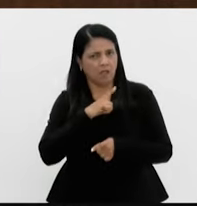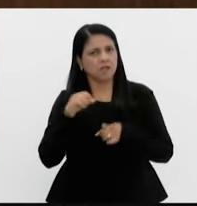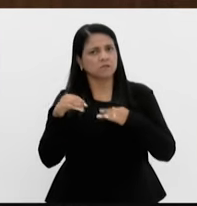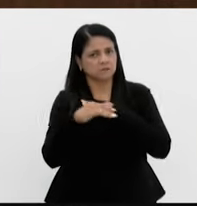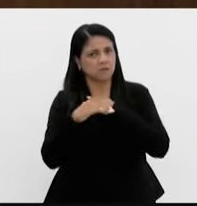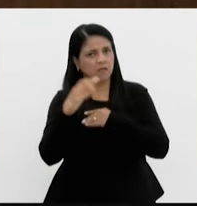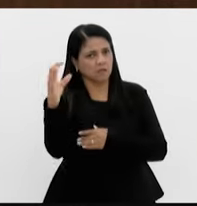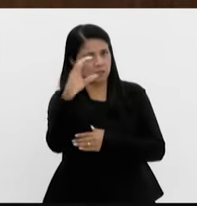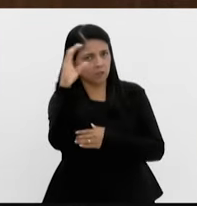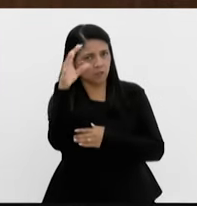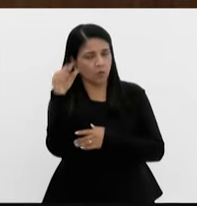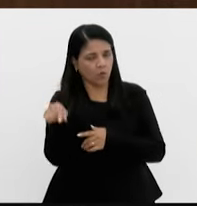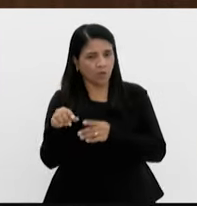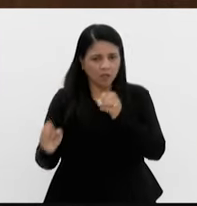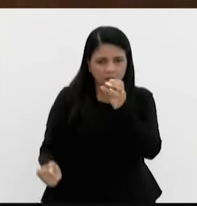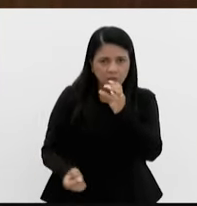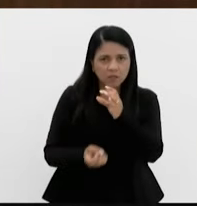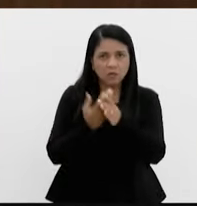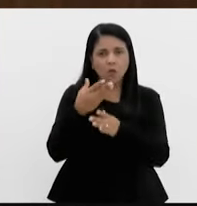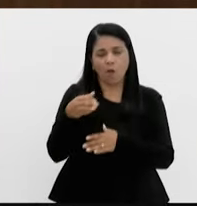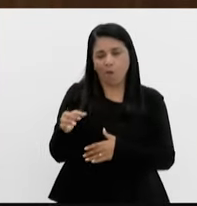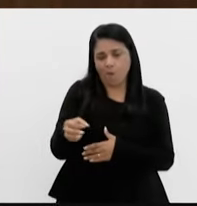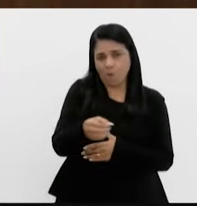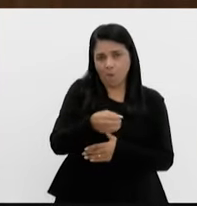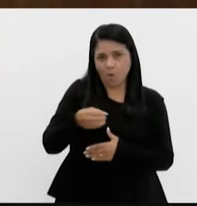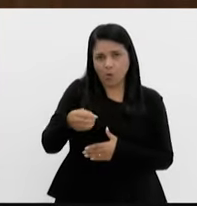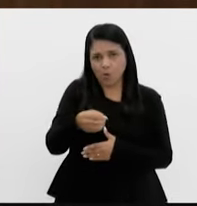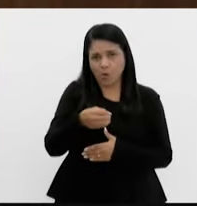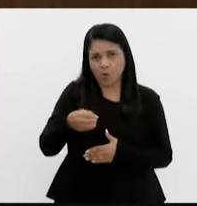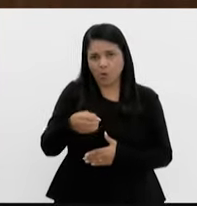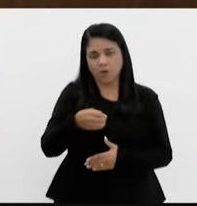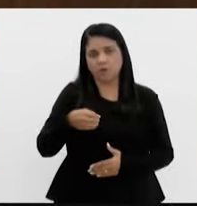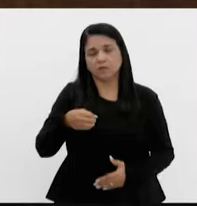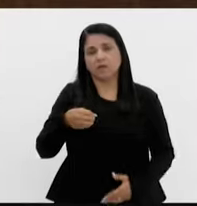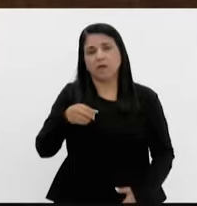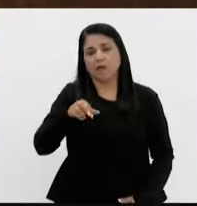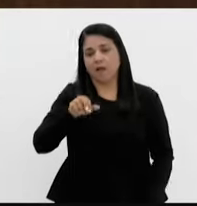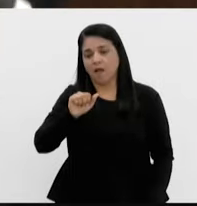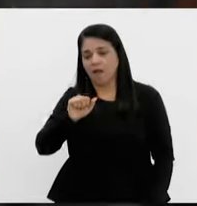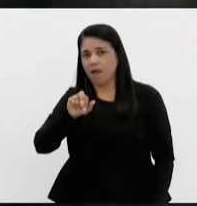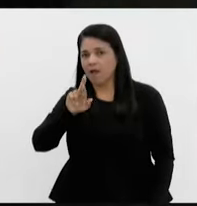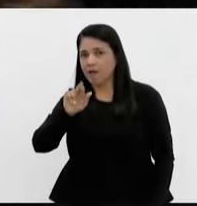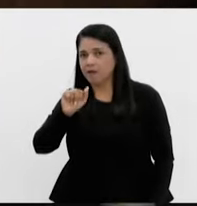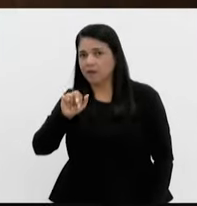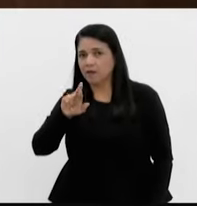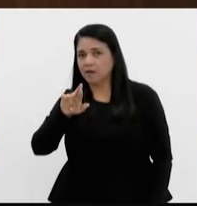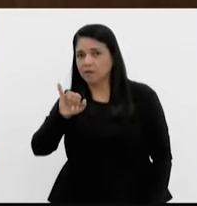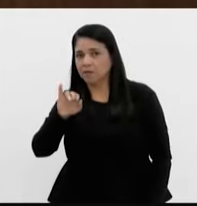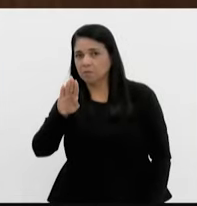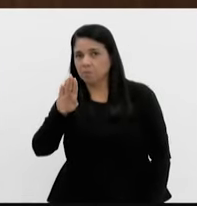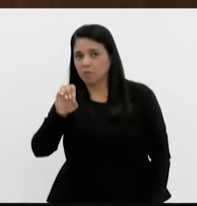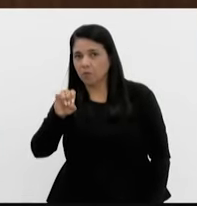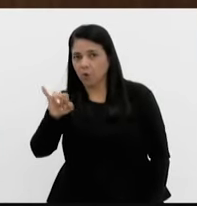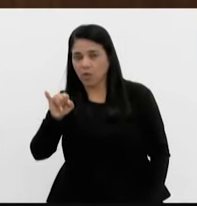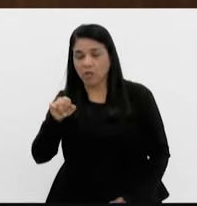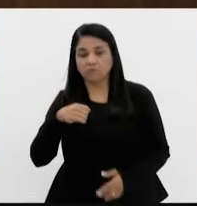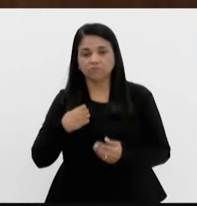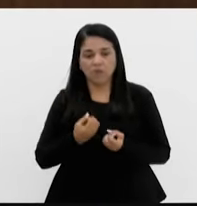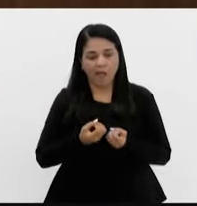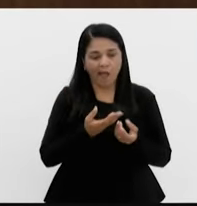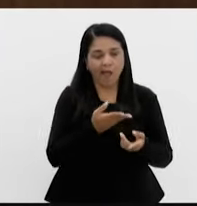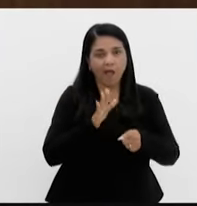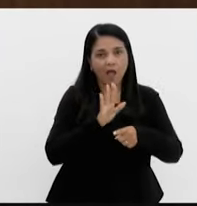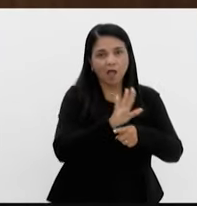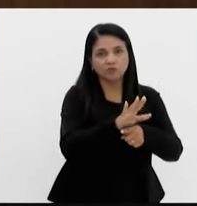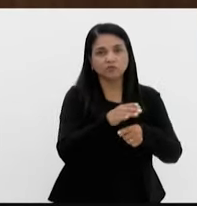cidade que criou lá a tal da moeda Araribóia que está fomentando os moradores de rua